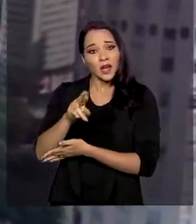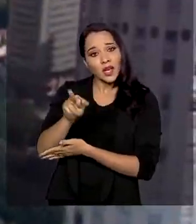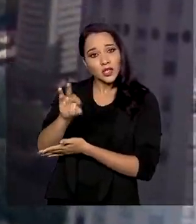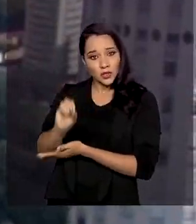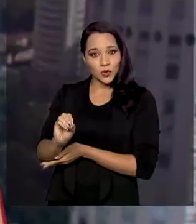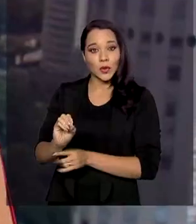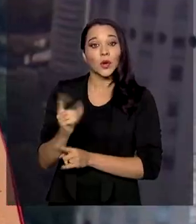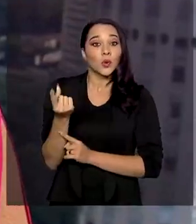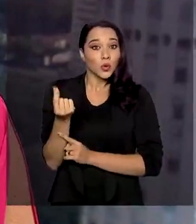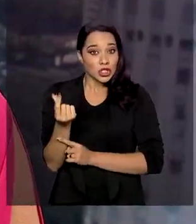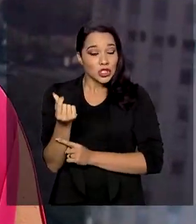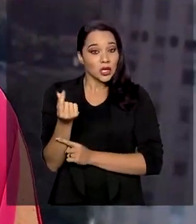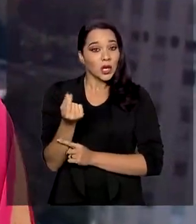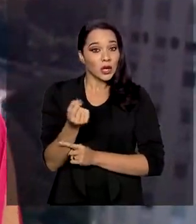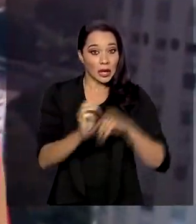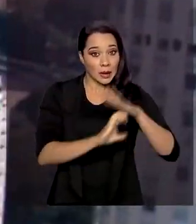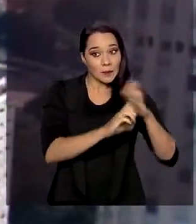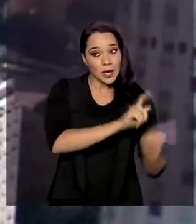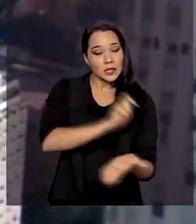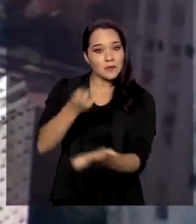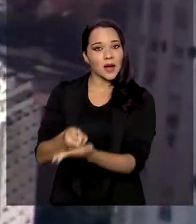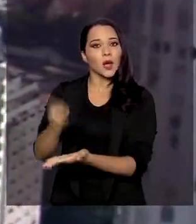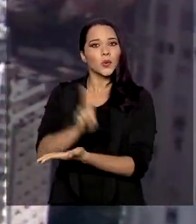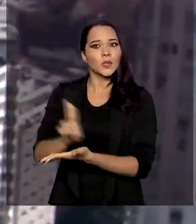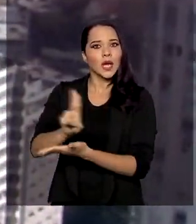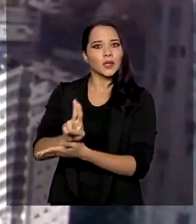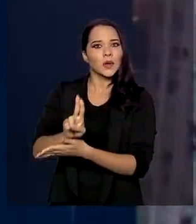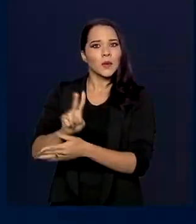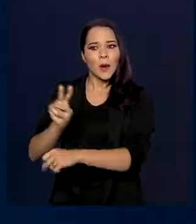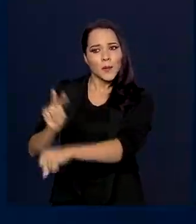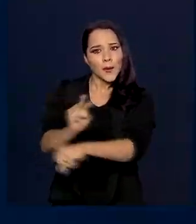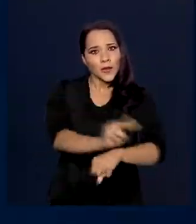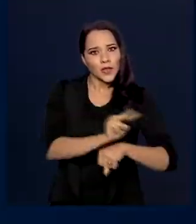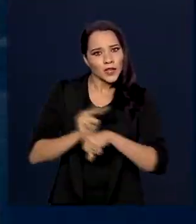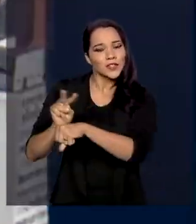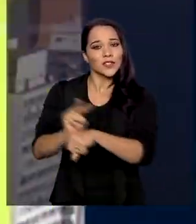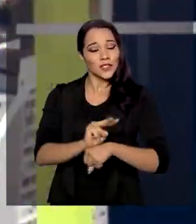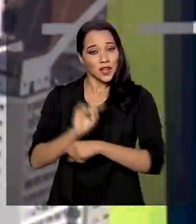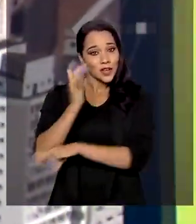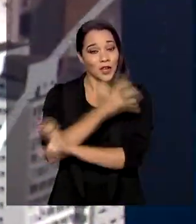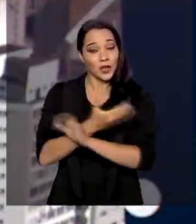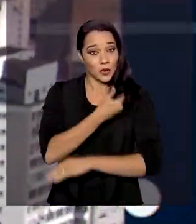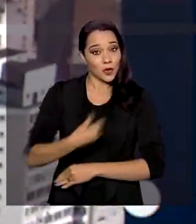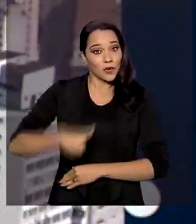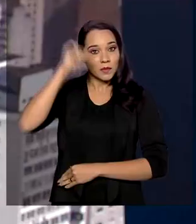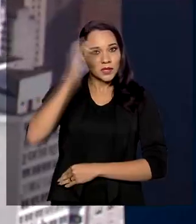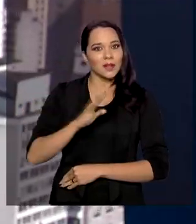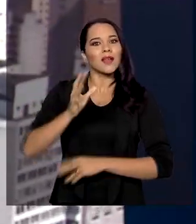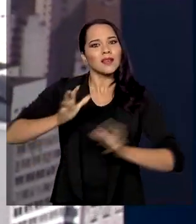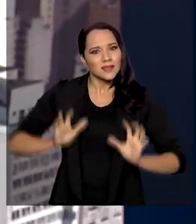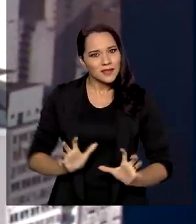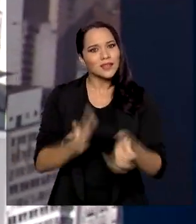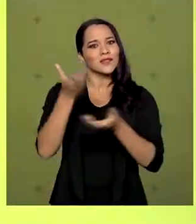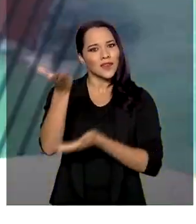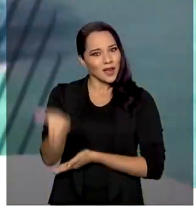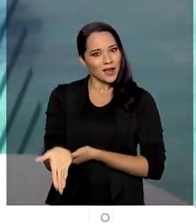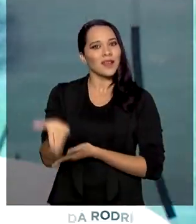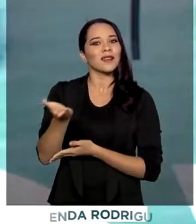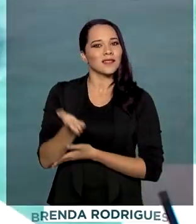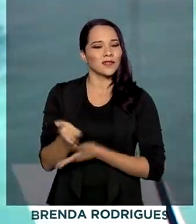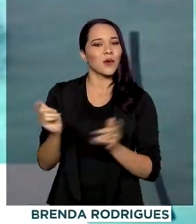O dinheiro que a empresa paga é usado para financiar a preservação. E o governo brasileiro quer incentivar essa forma de